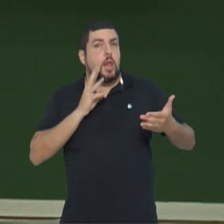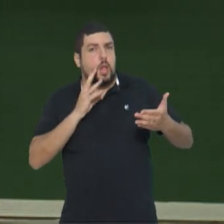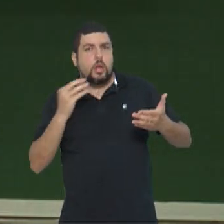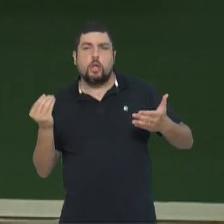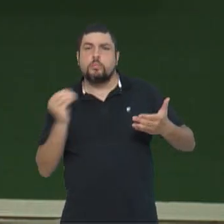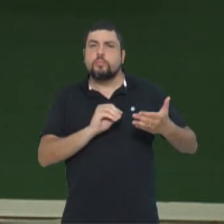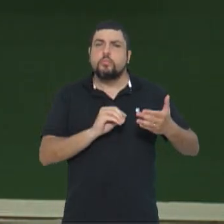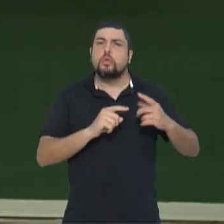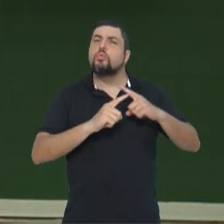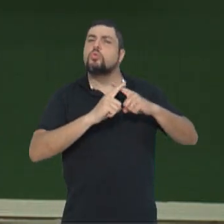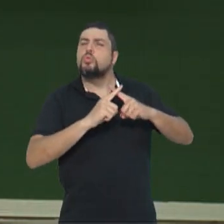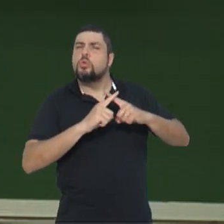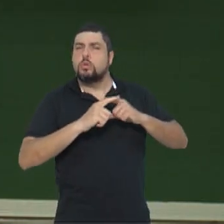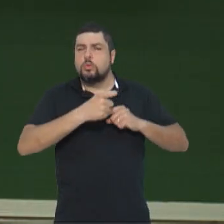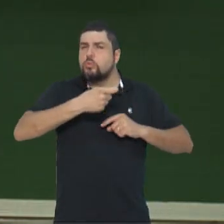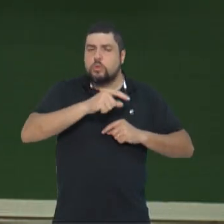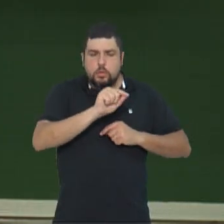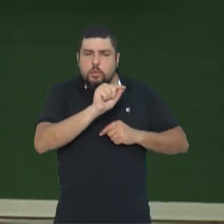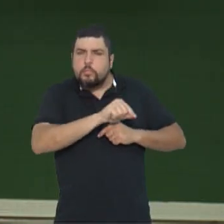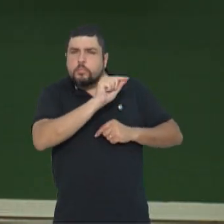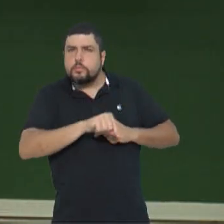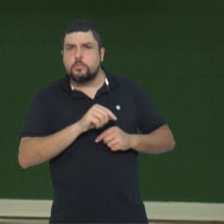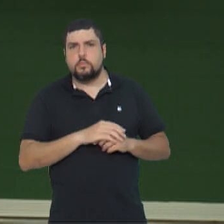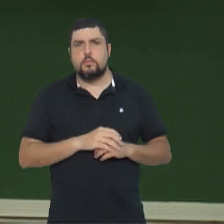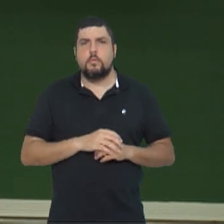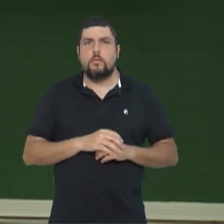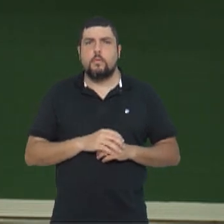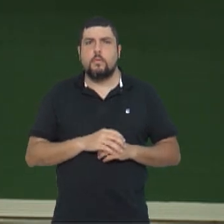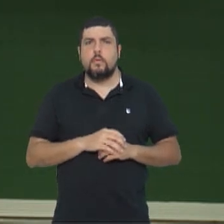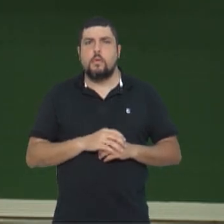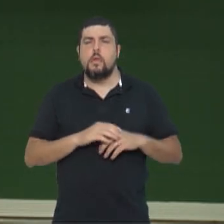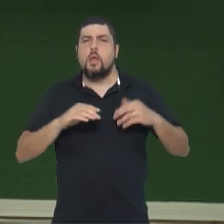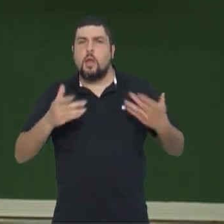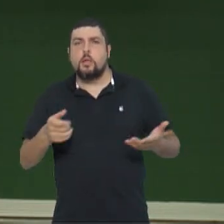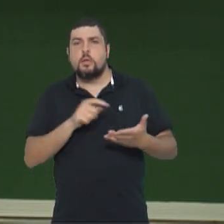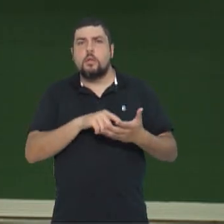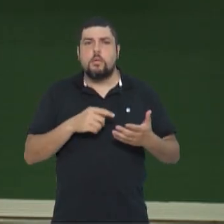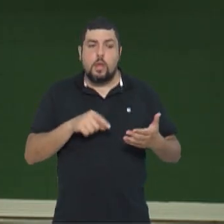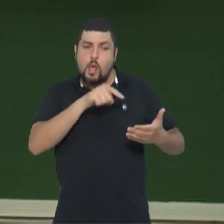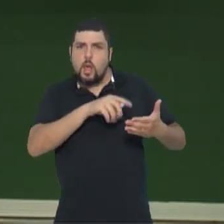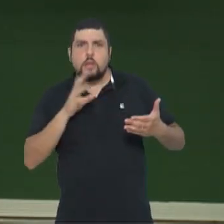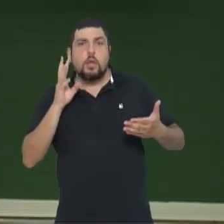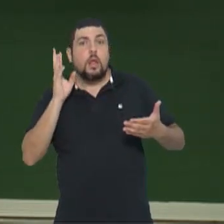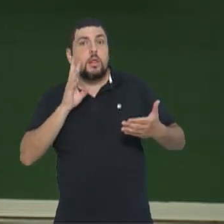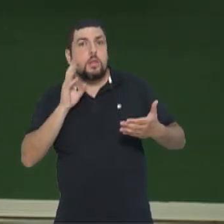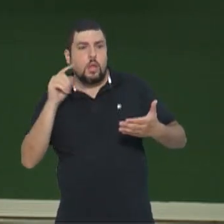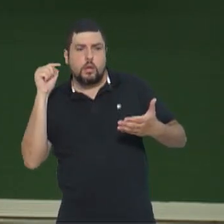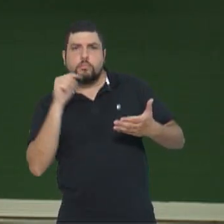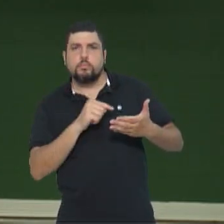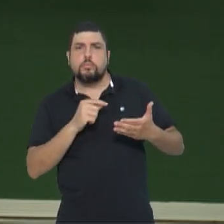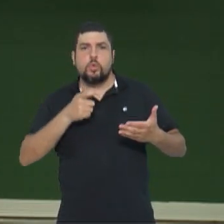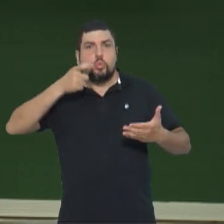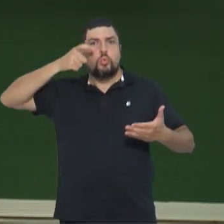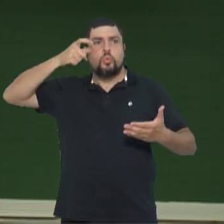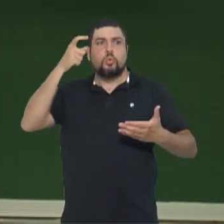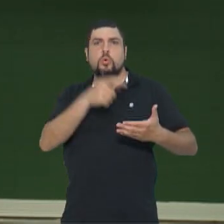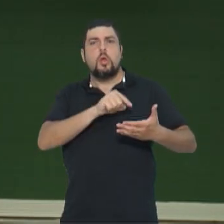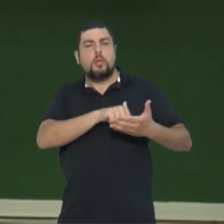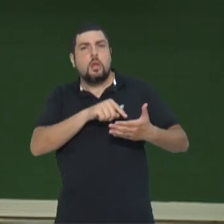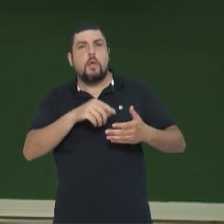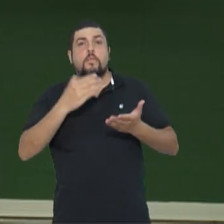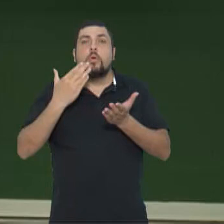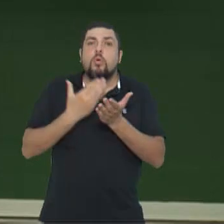textualizar. Também você pode organizar a ordem. Ah, essa ideia é interessante, vou começar com ela. Porque você chama o teu